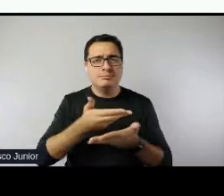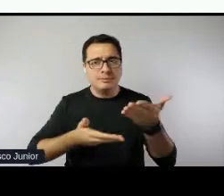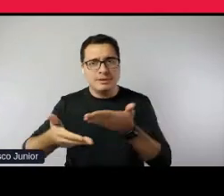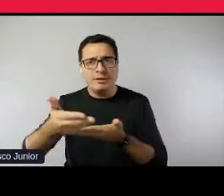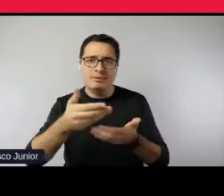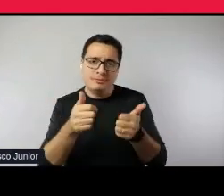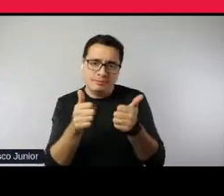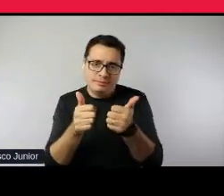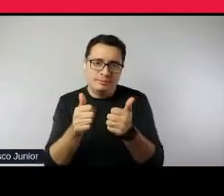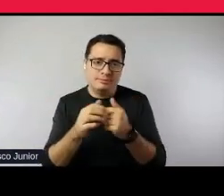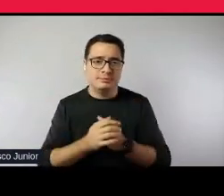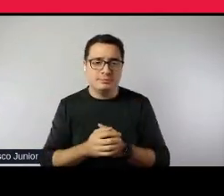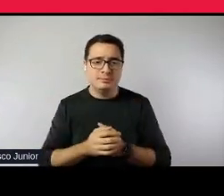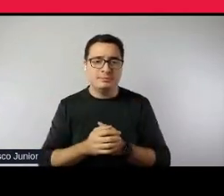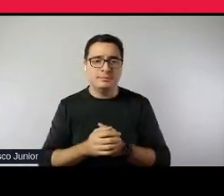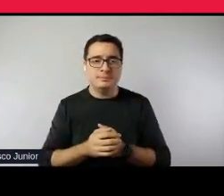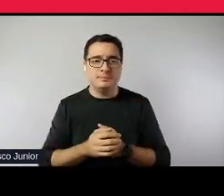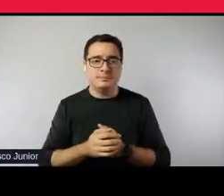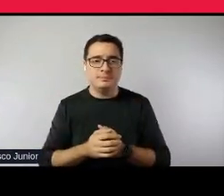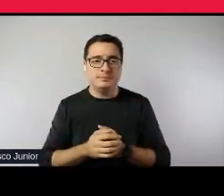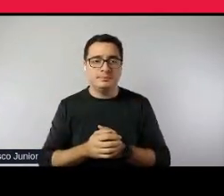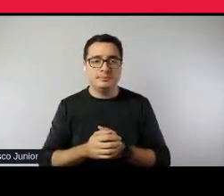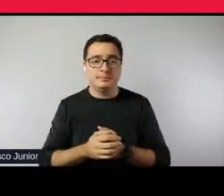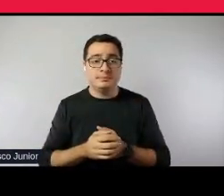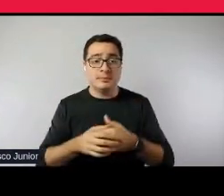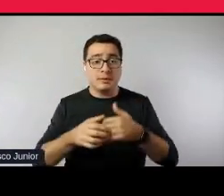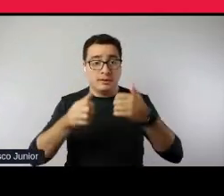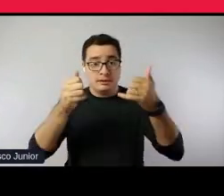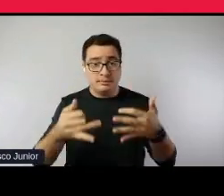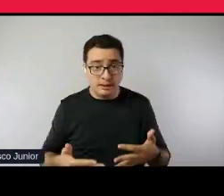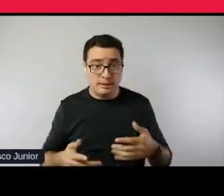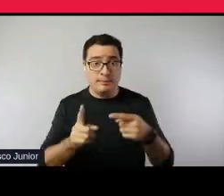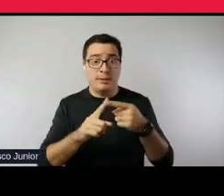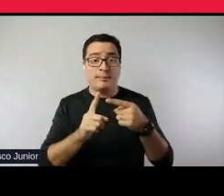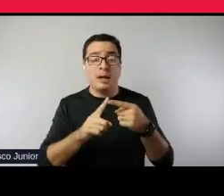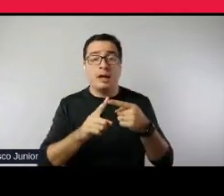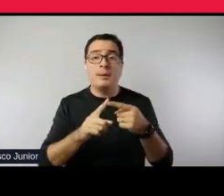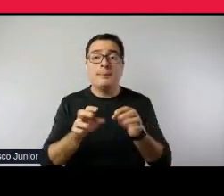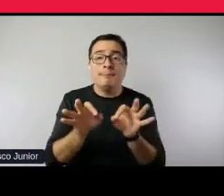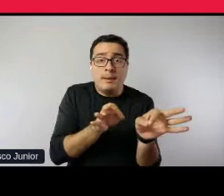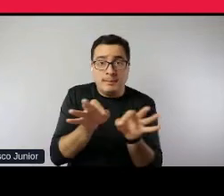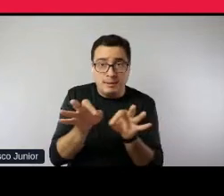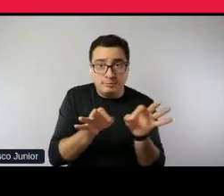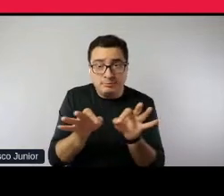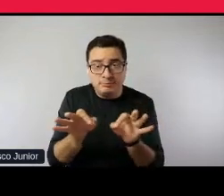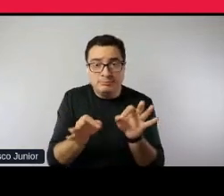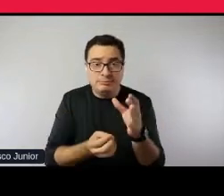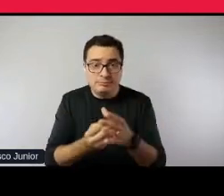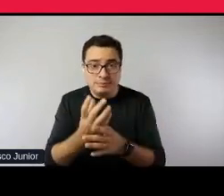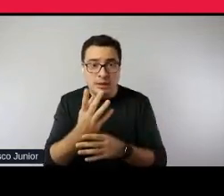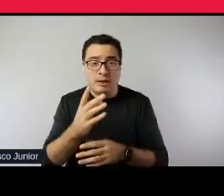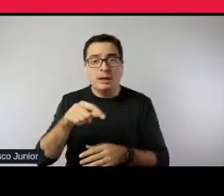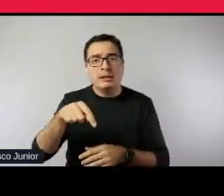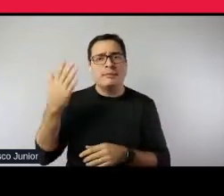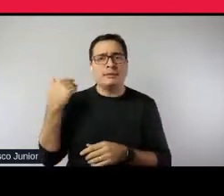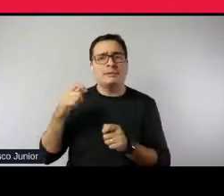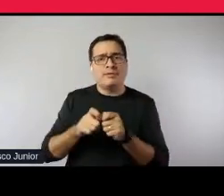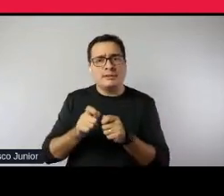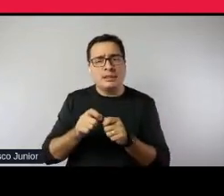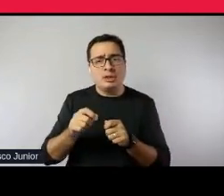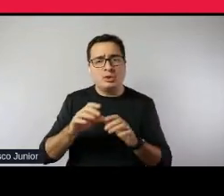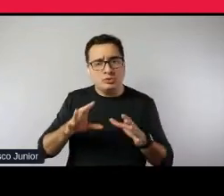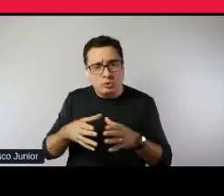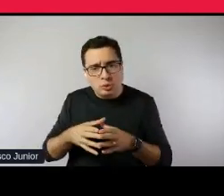pessoal? Então, a gente vai falar um pouquinho da construção, né? O que a gente vem fazendo dentro do nosso